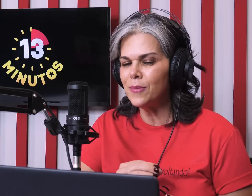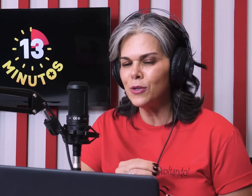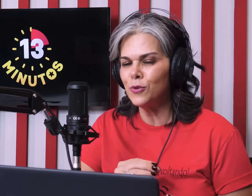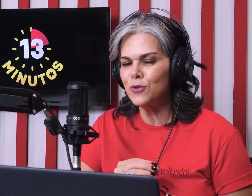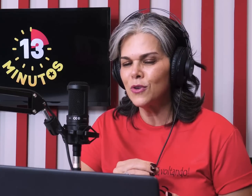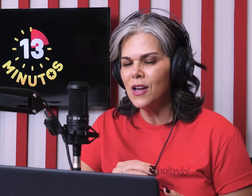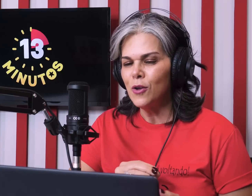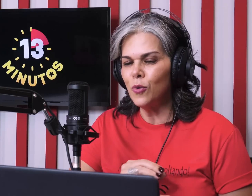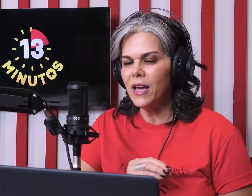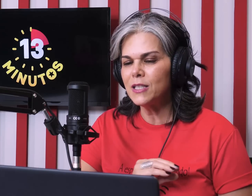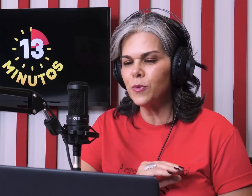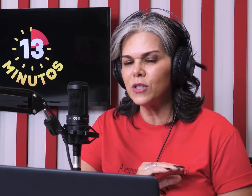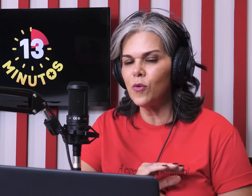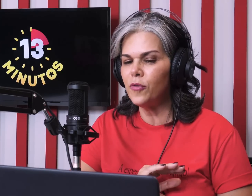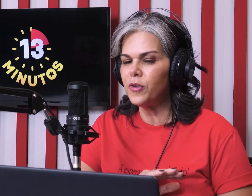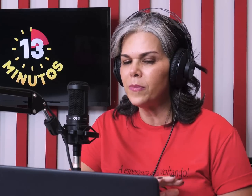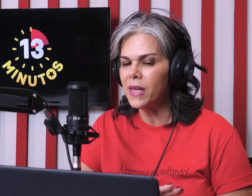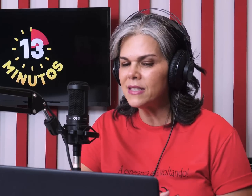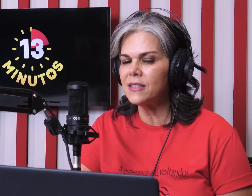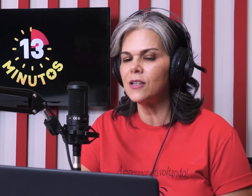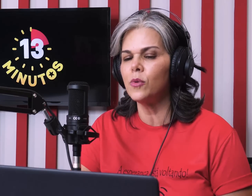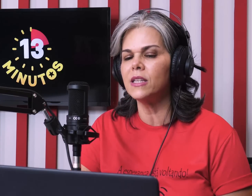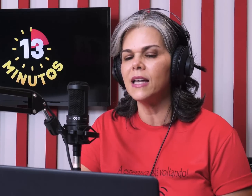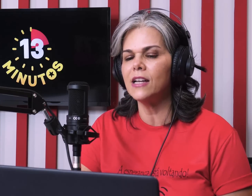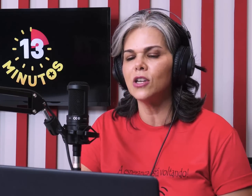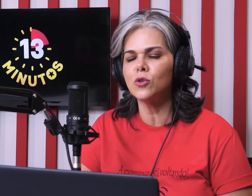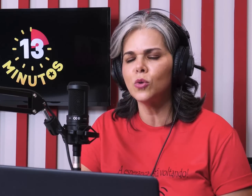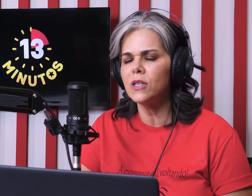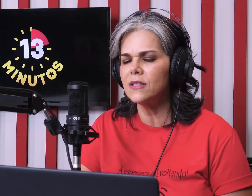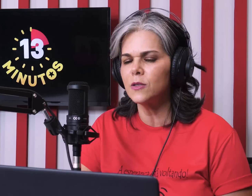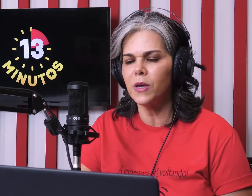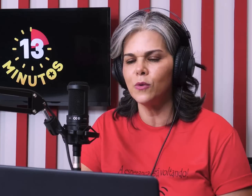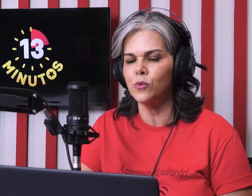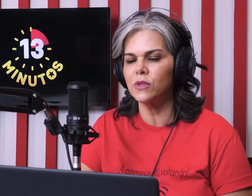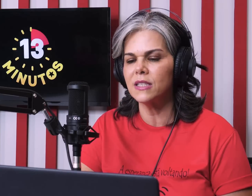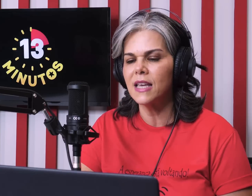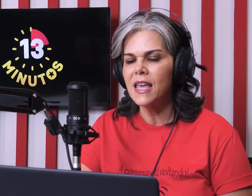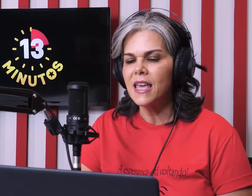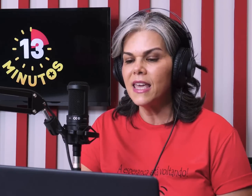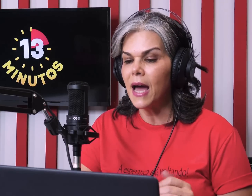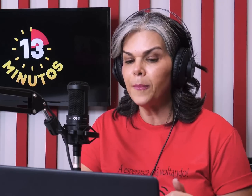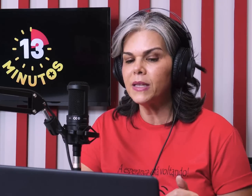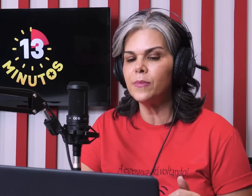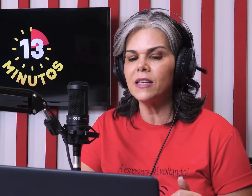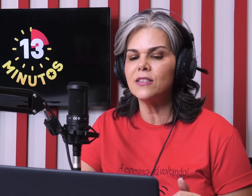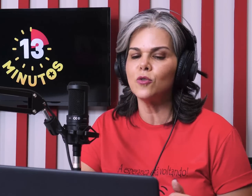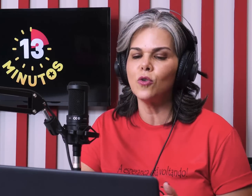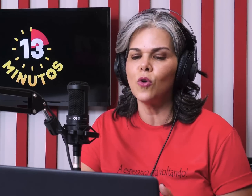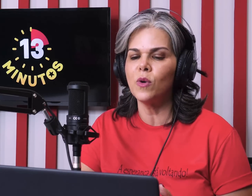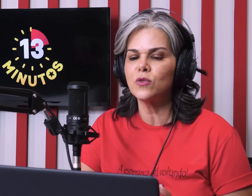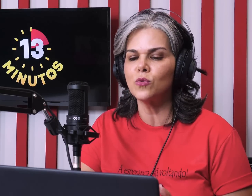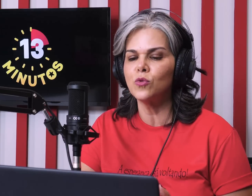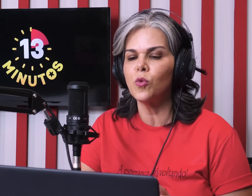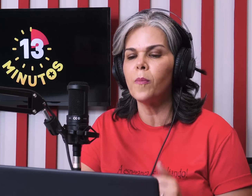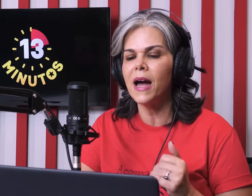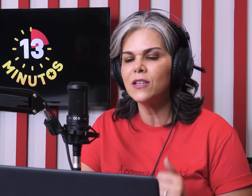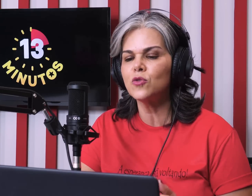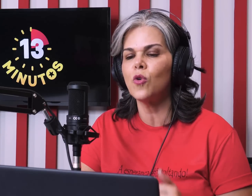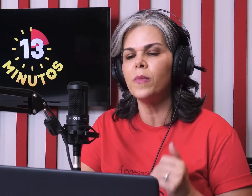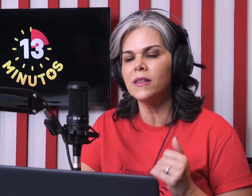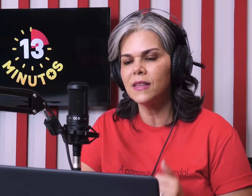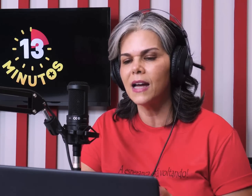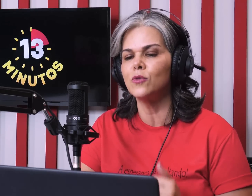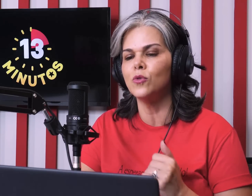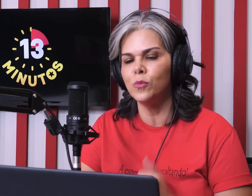Durante 40 minutos, Lula respondeu com firmeza e tranquilidade a todas as perguntas e rapidamente se tornou o assunto